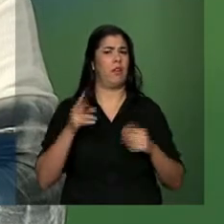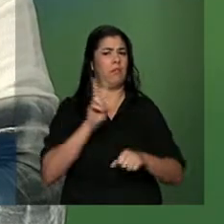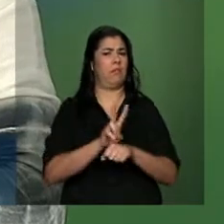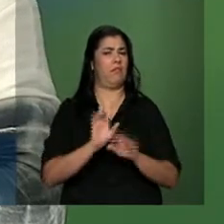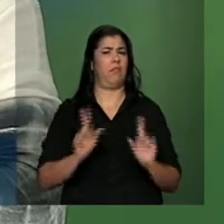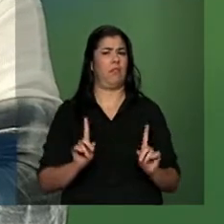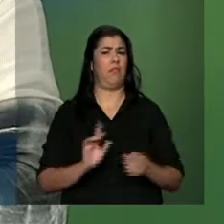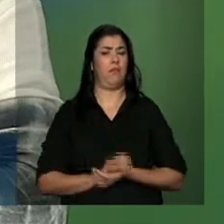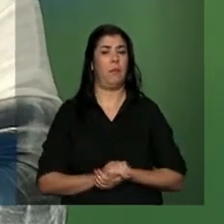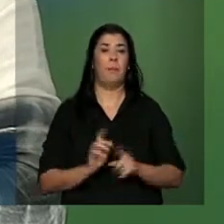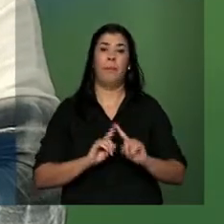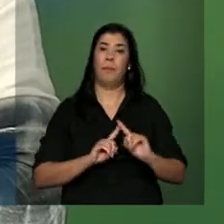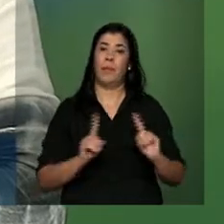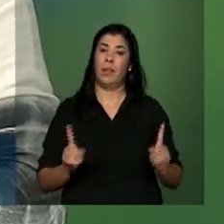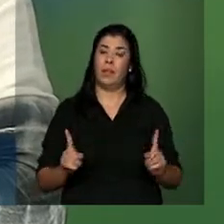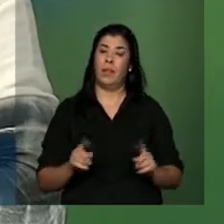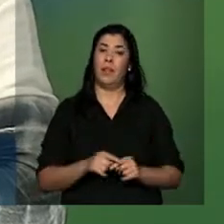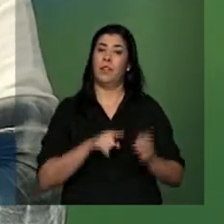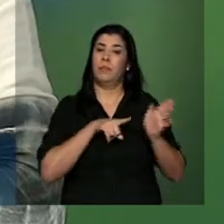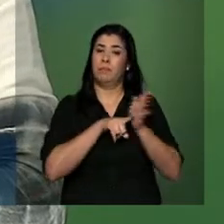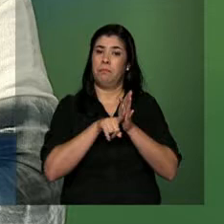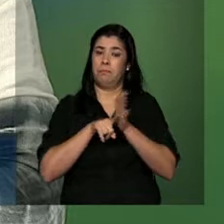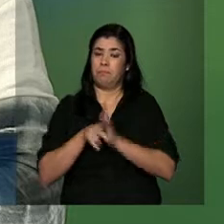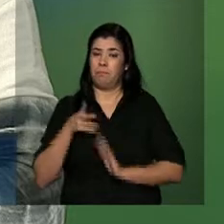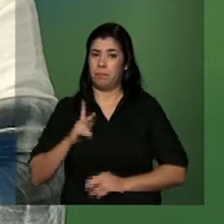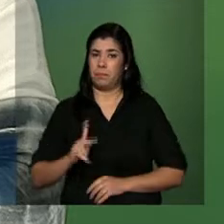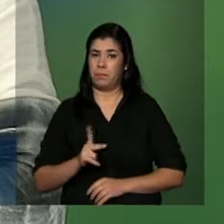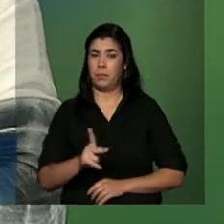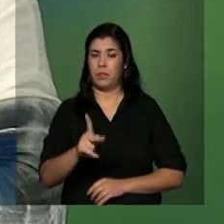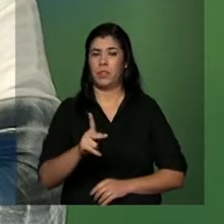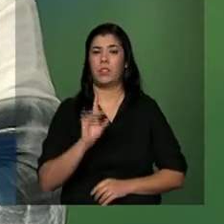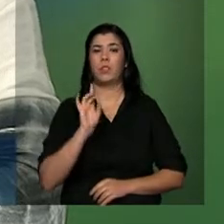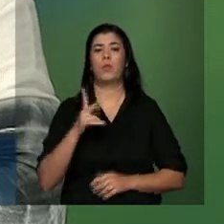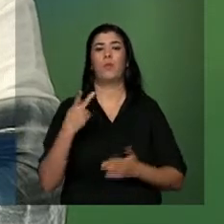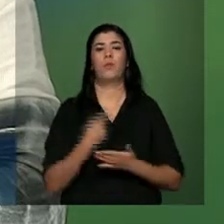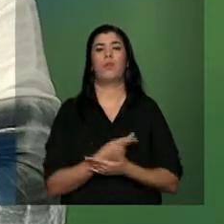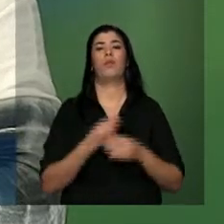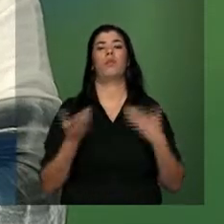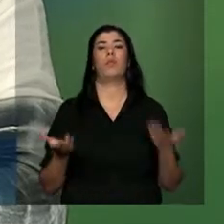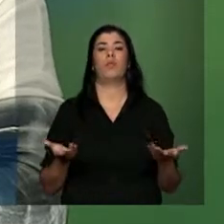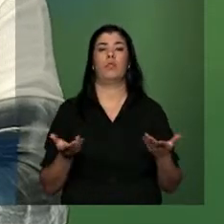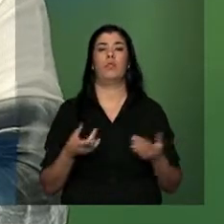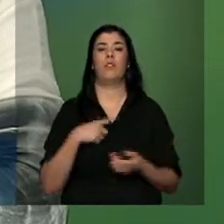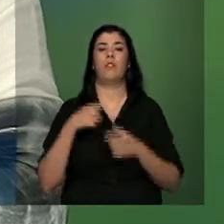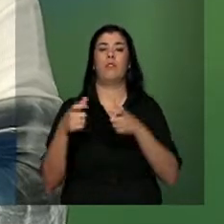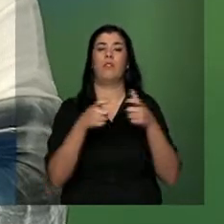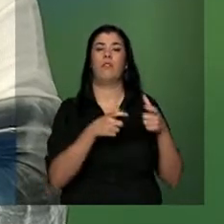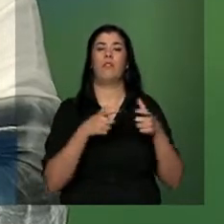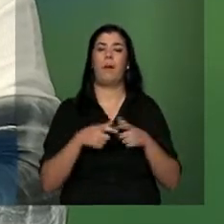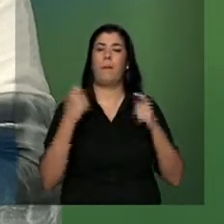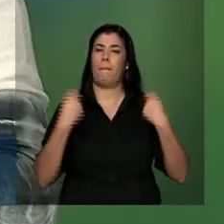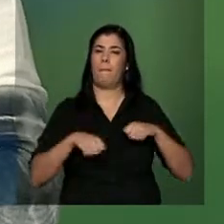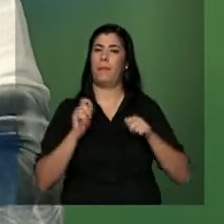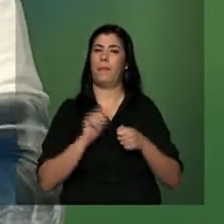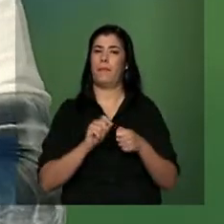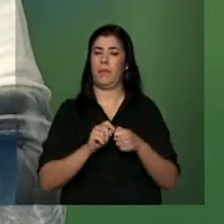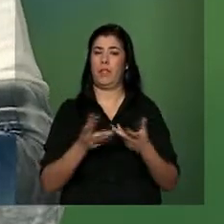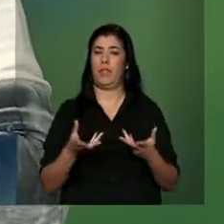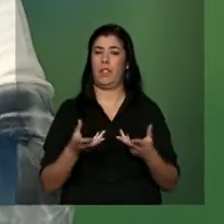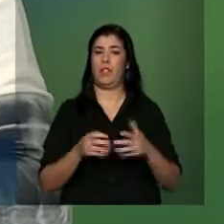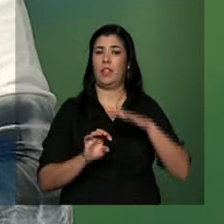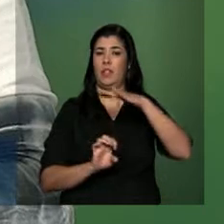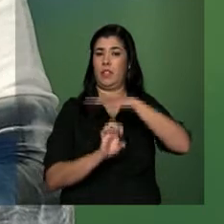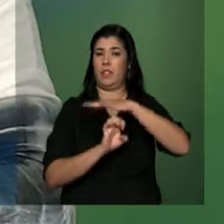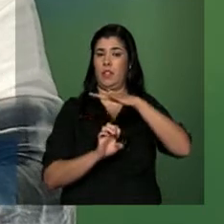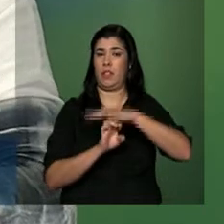defesa. Agora, a inspeção permanente, ela só deve ocorrer aonde a necessidade exige, que são as empresas